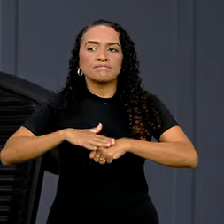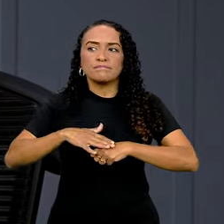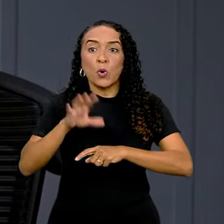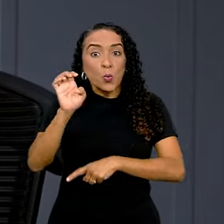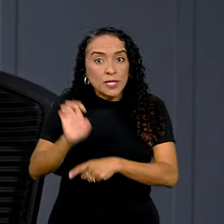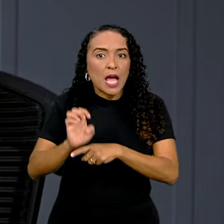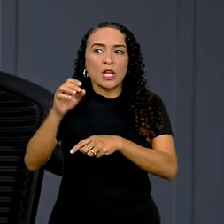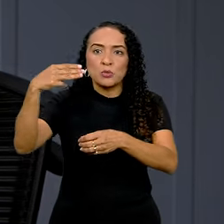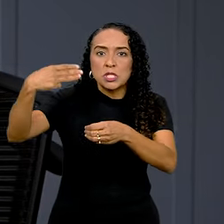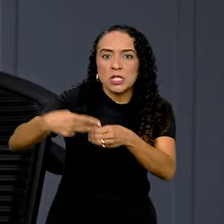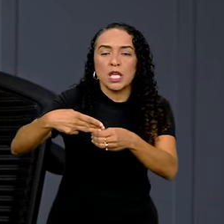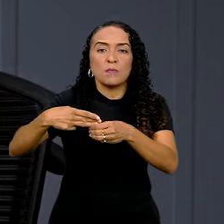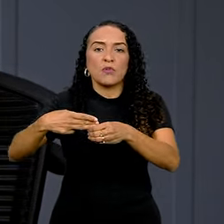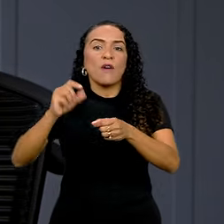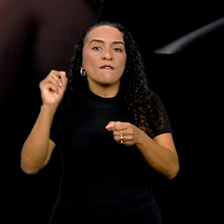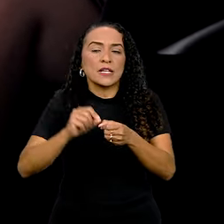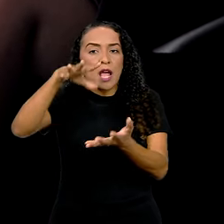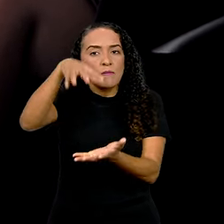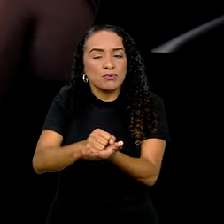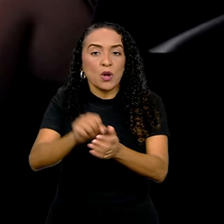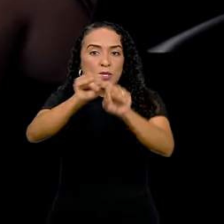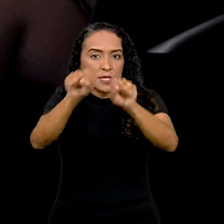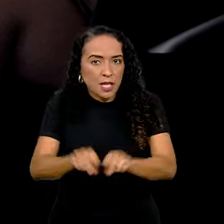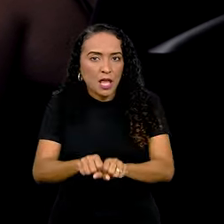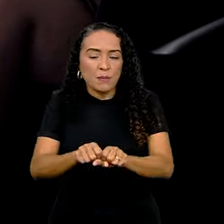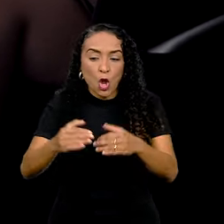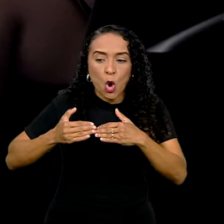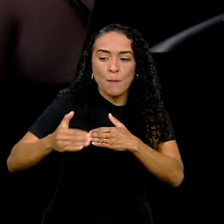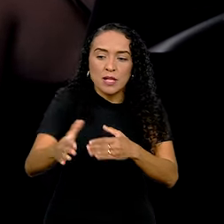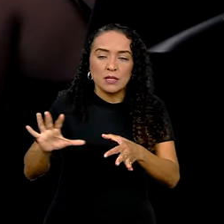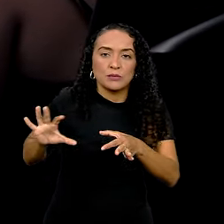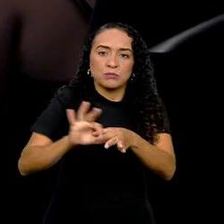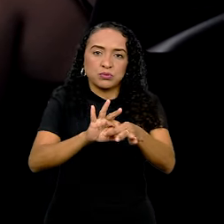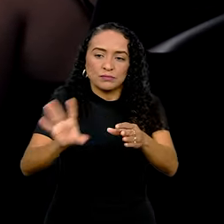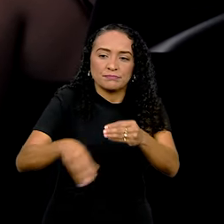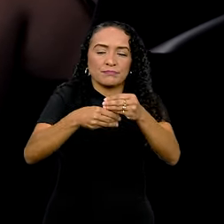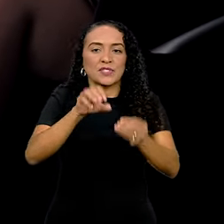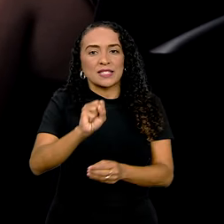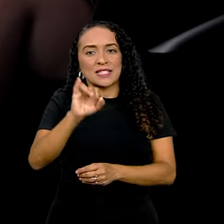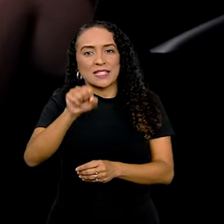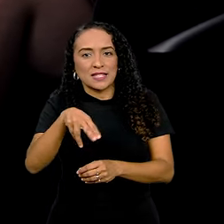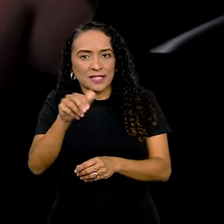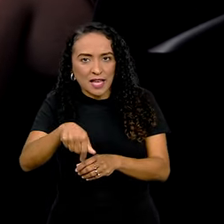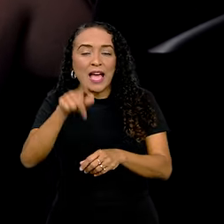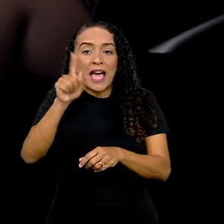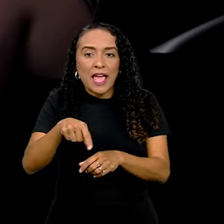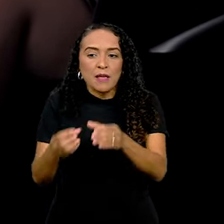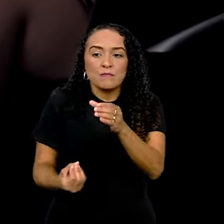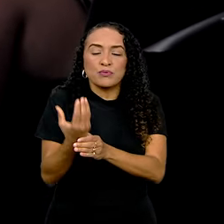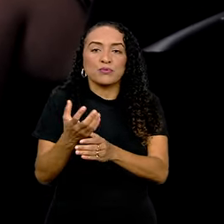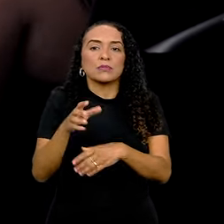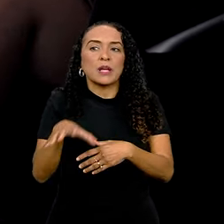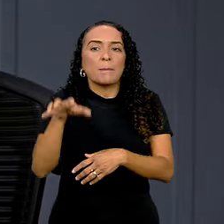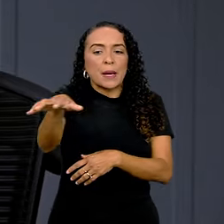para que um estado ou um município faça adesão ao sistema e passe a integrar o o sisam é instituir essas